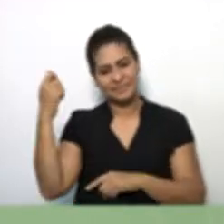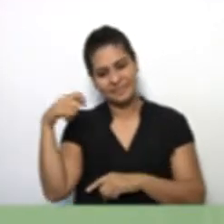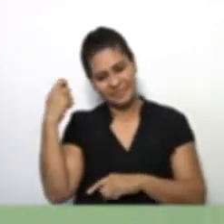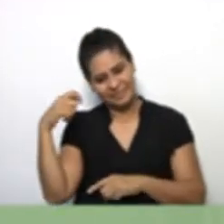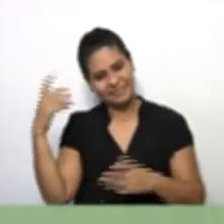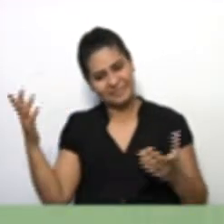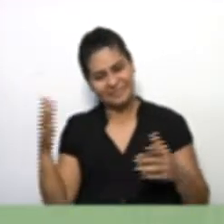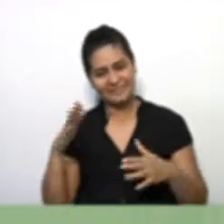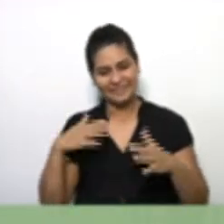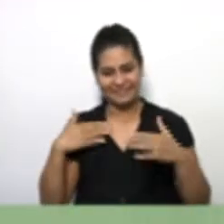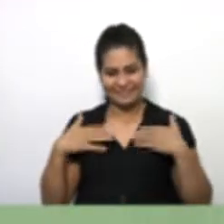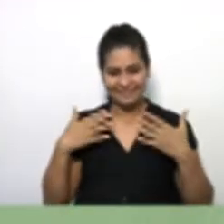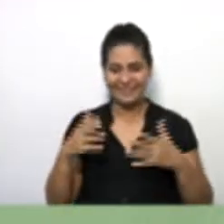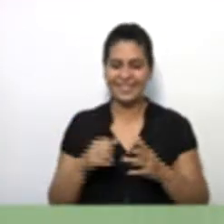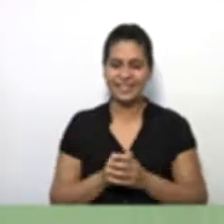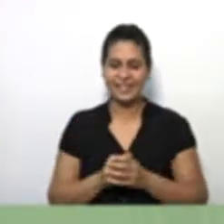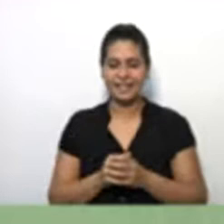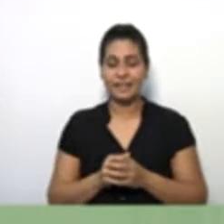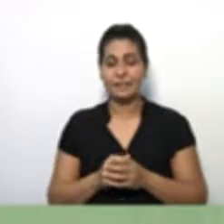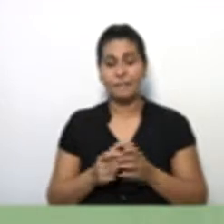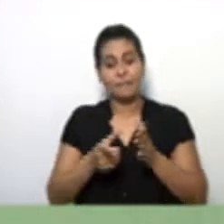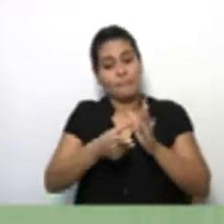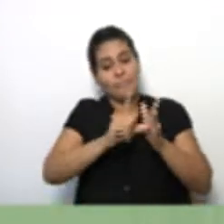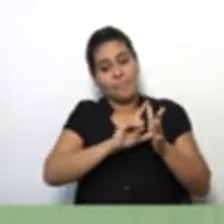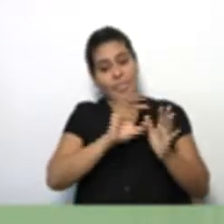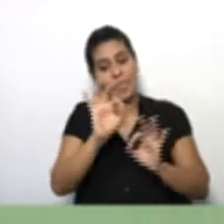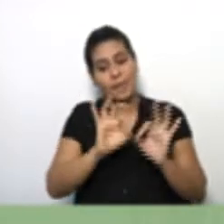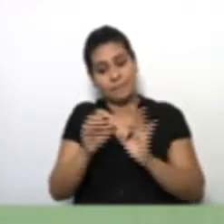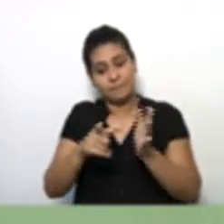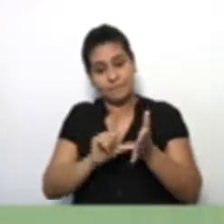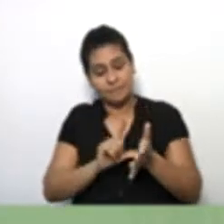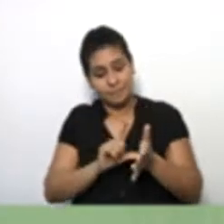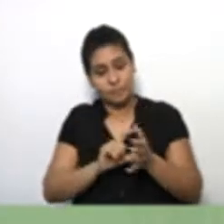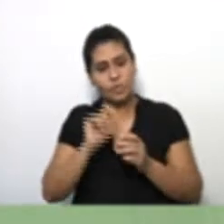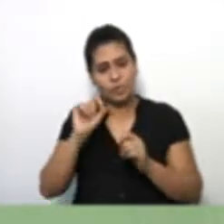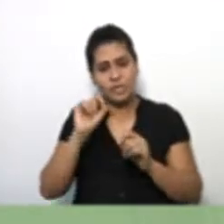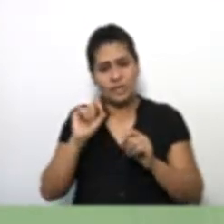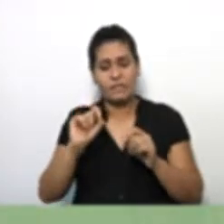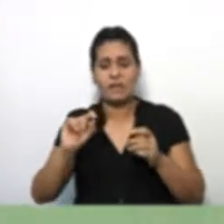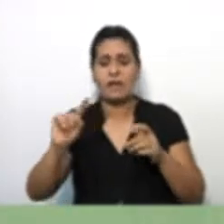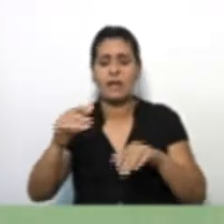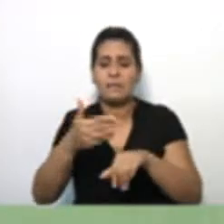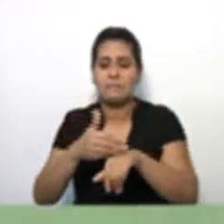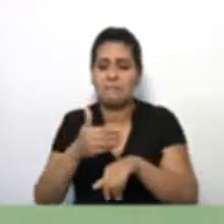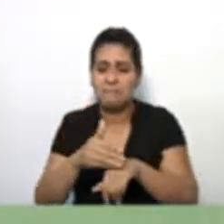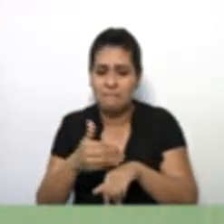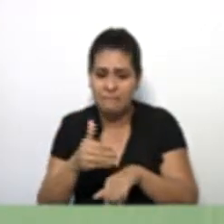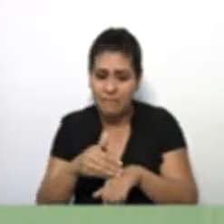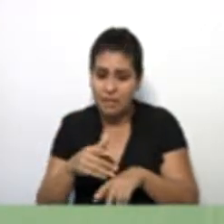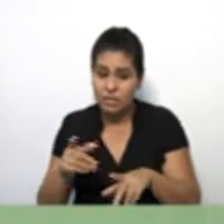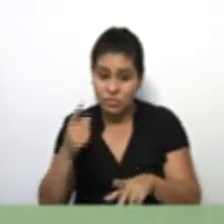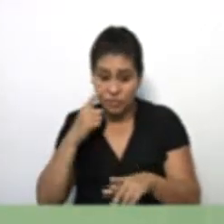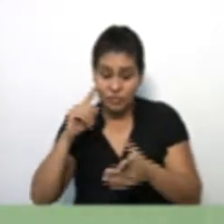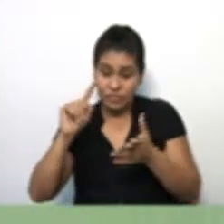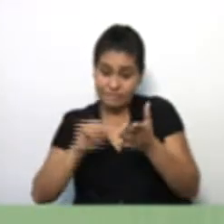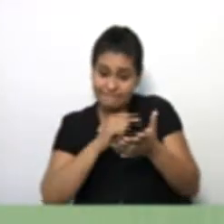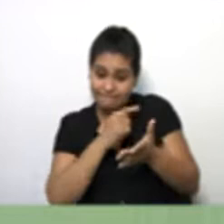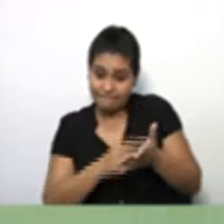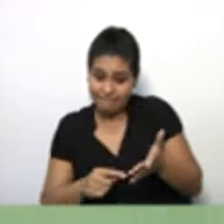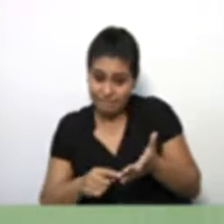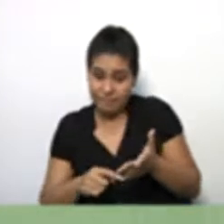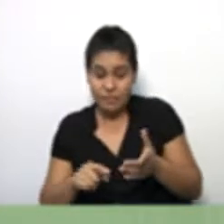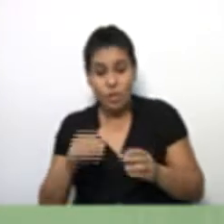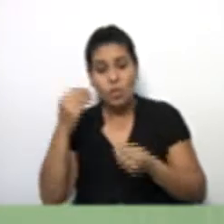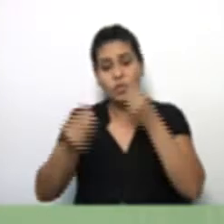Está animado aí. Então, olha aqui, ó. Determinar antecipadamente o que será colocado em prática. É lógico, você determina antecipado